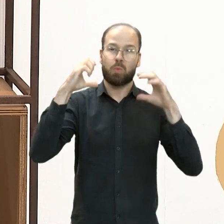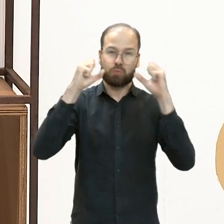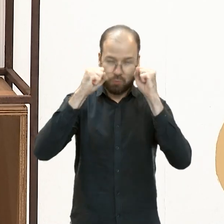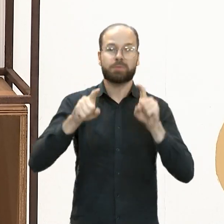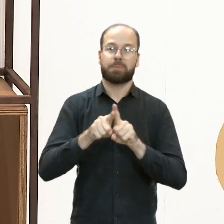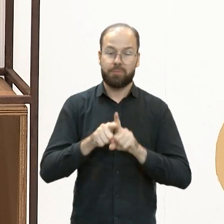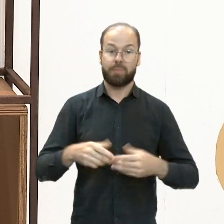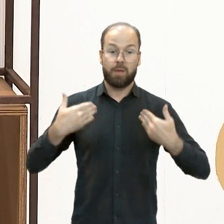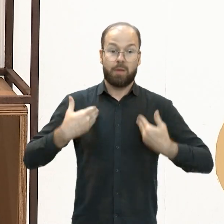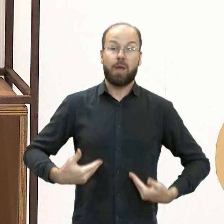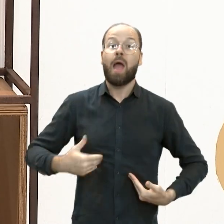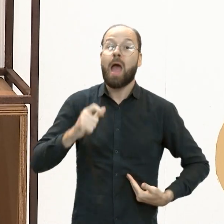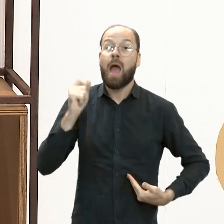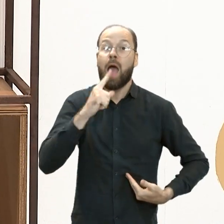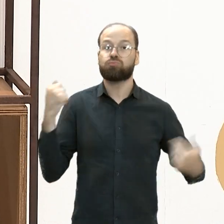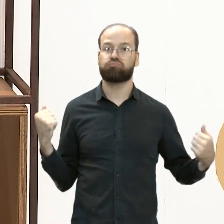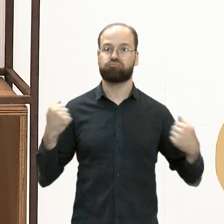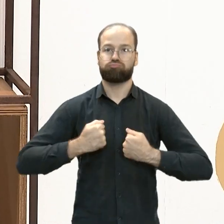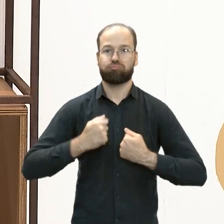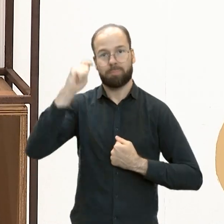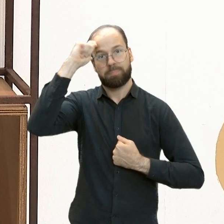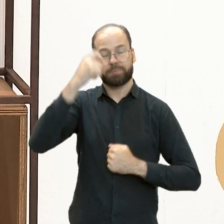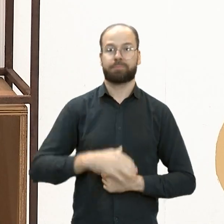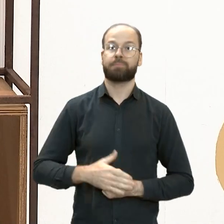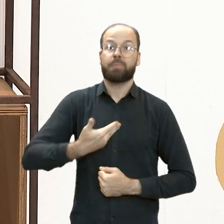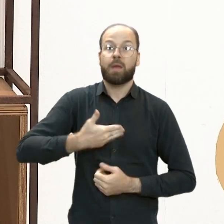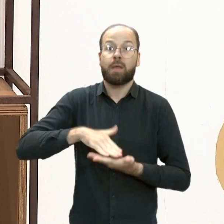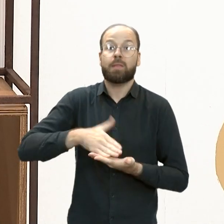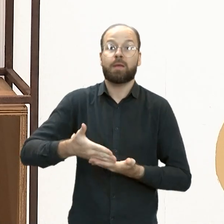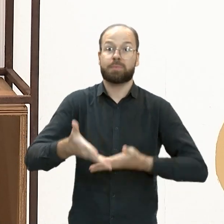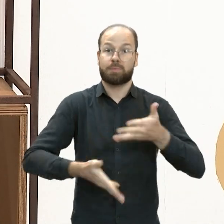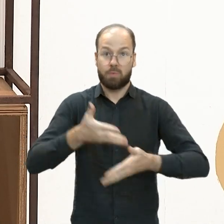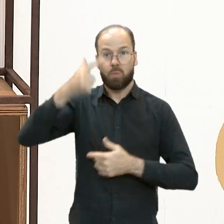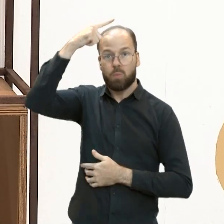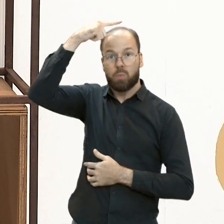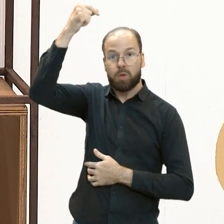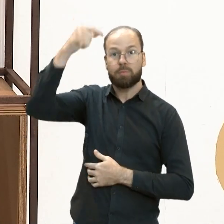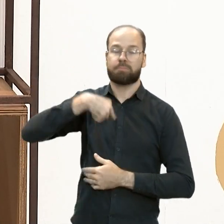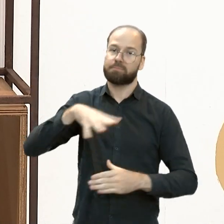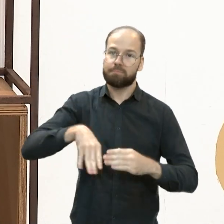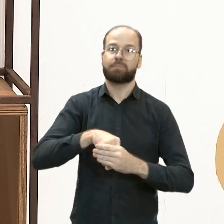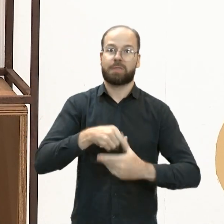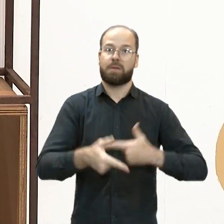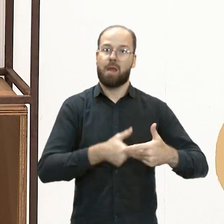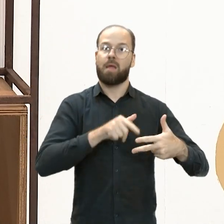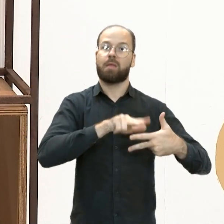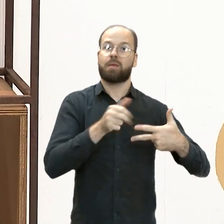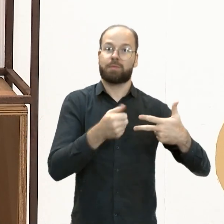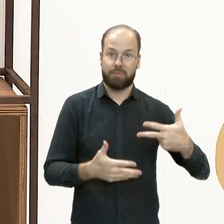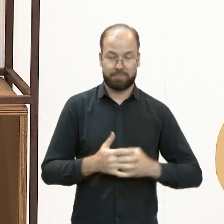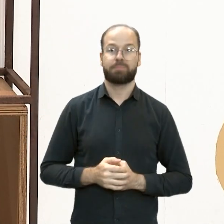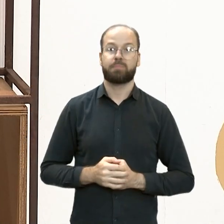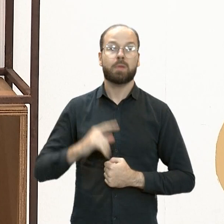vestido azul e um blazer preto. E o intérprete de Libras desse bloco é o Weber Flávio, que é integrante do Labitave.